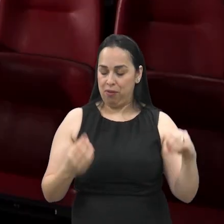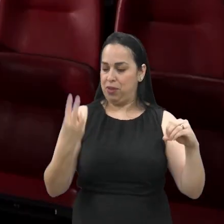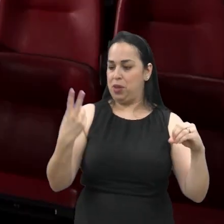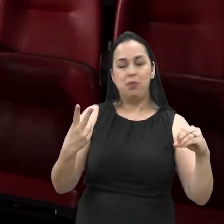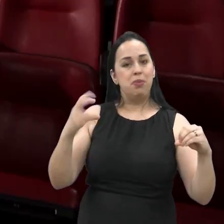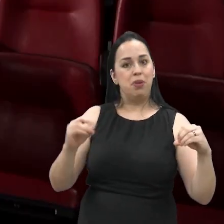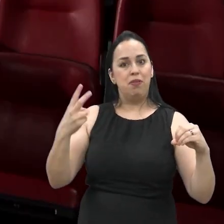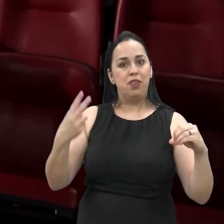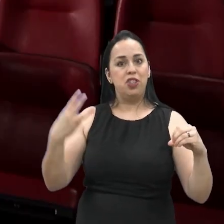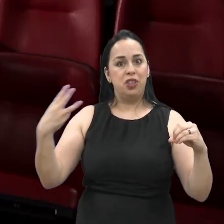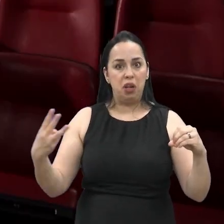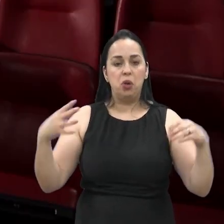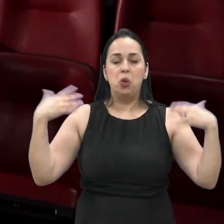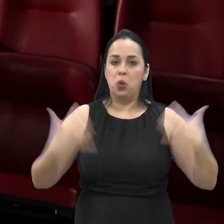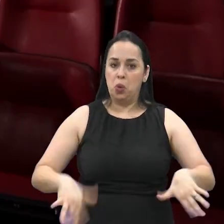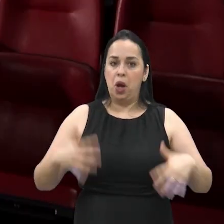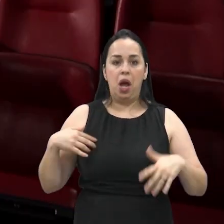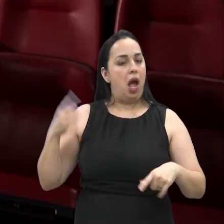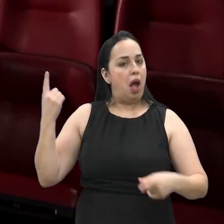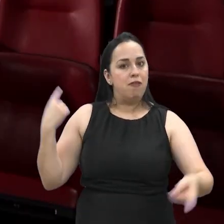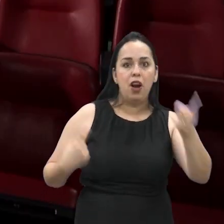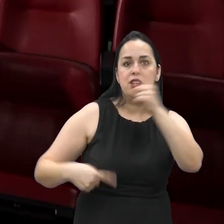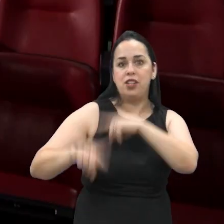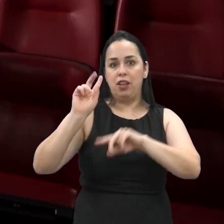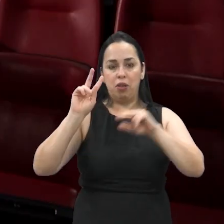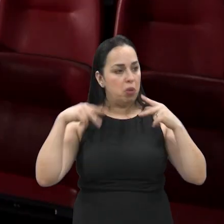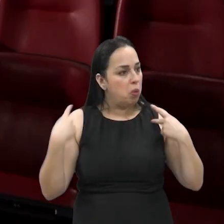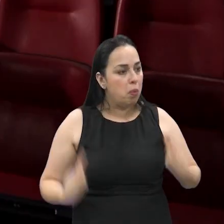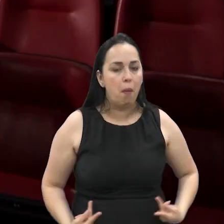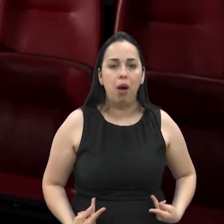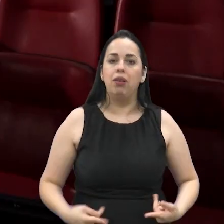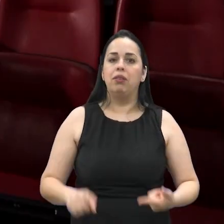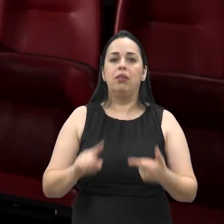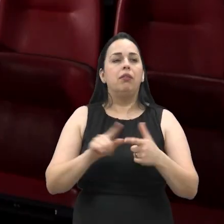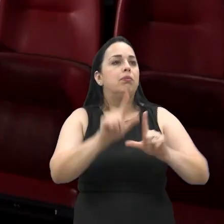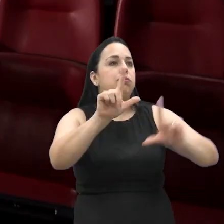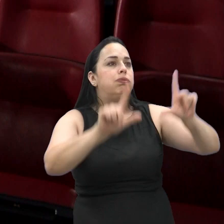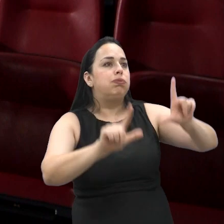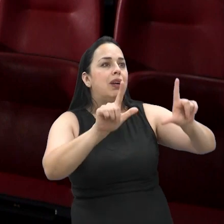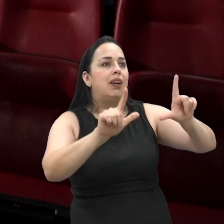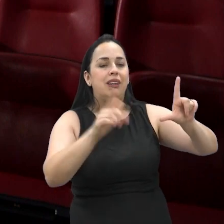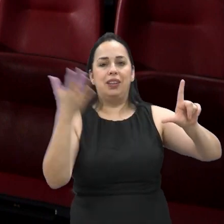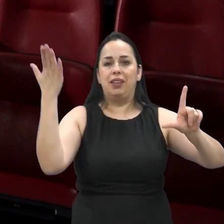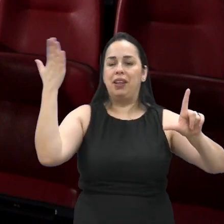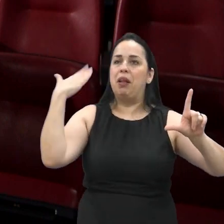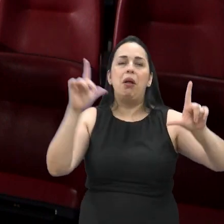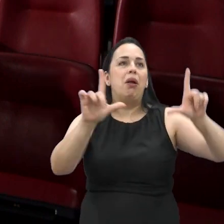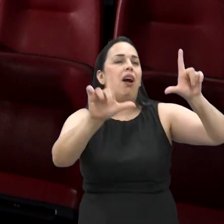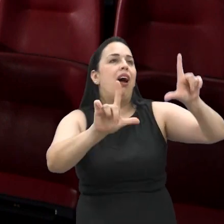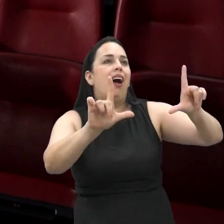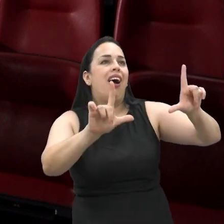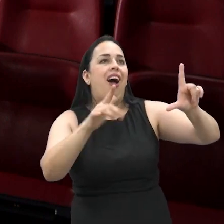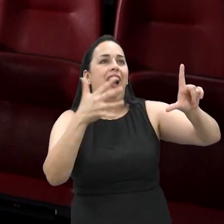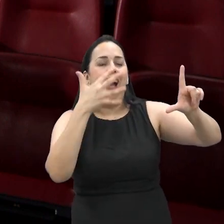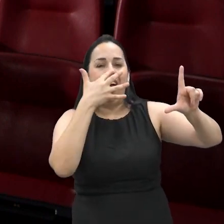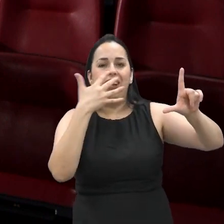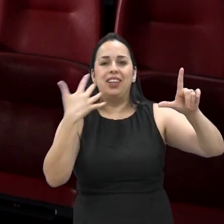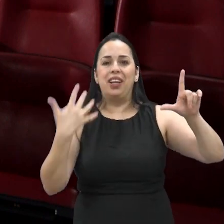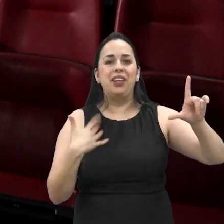uma evolução humana, é o jeito que eles enxergam a tela. Eu enxergava a tela,